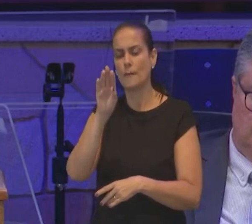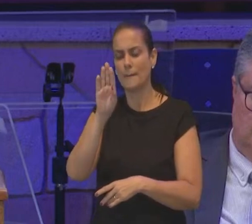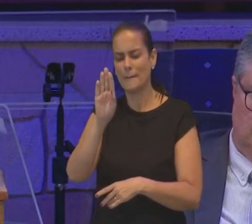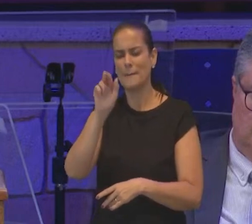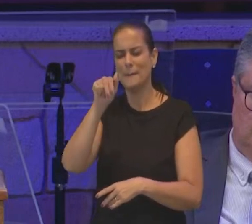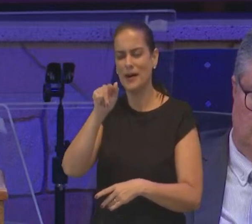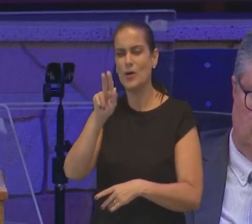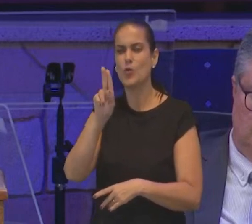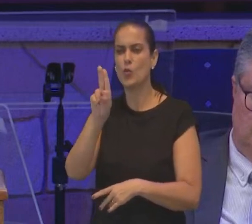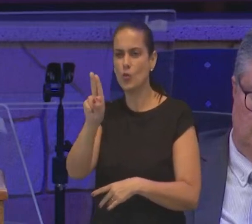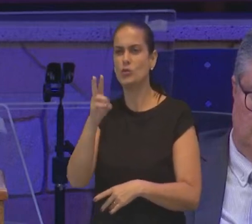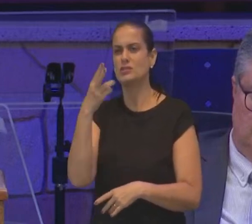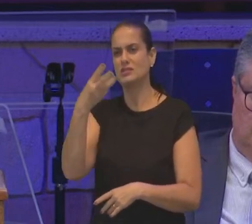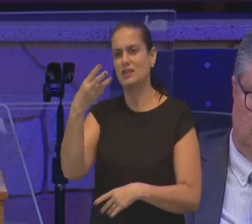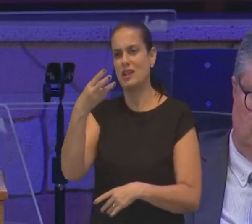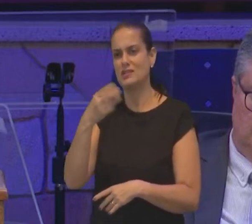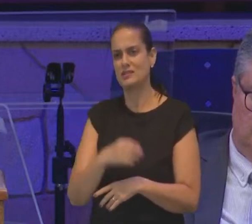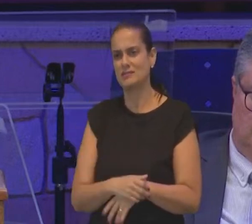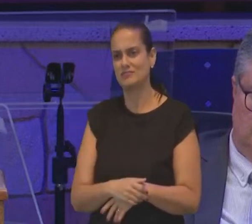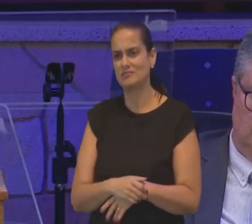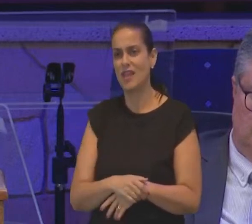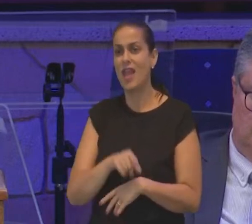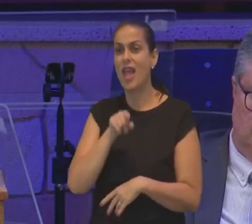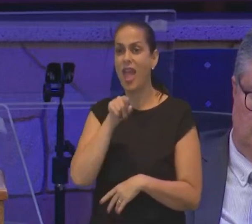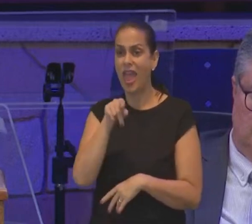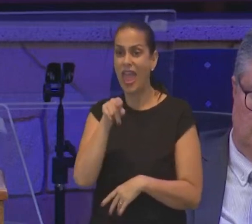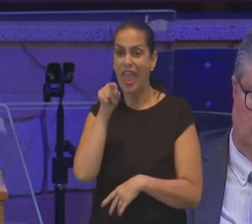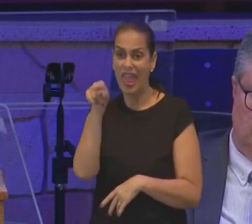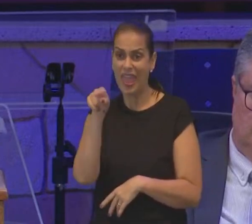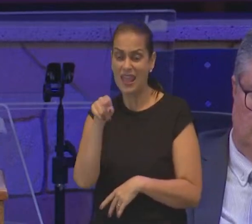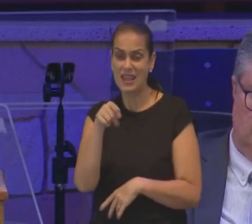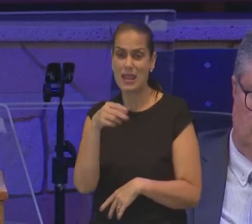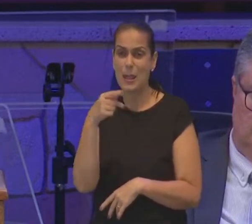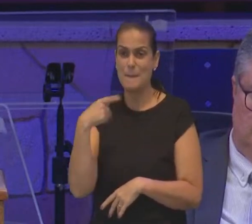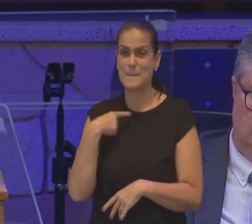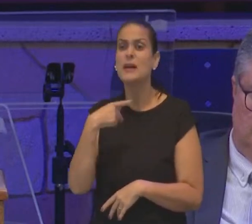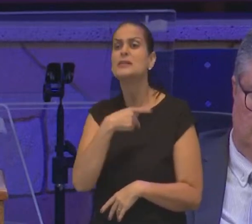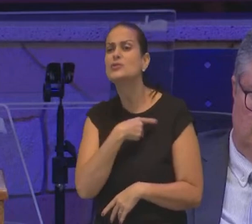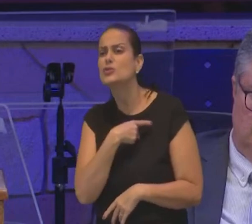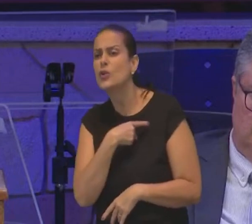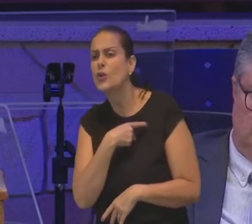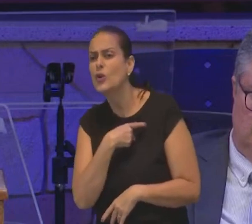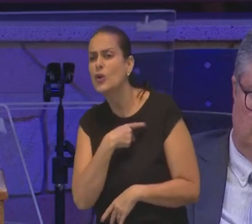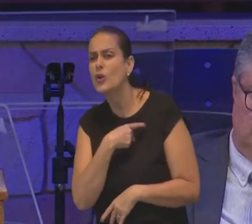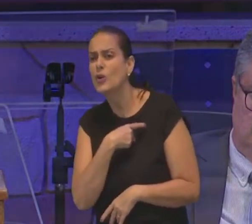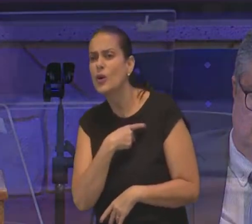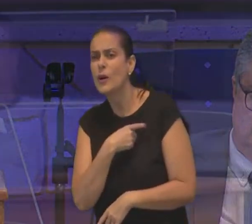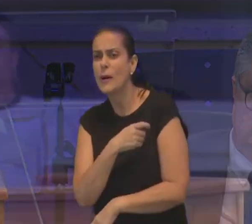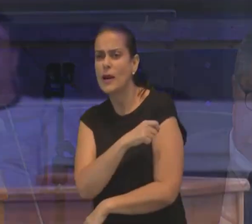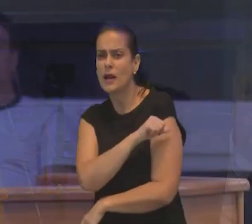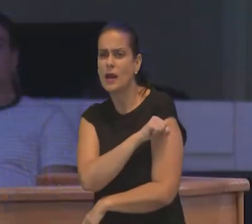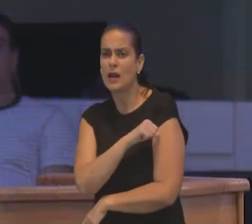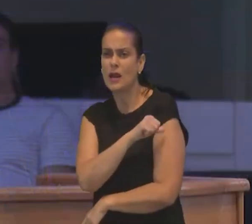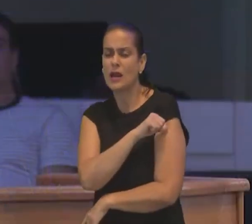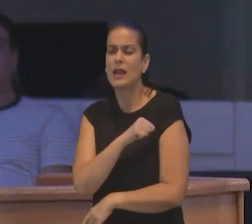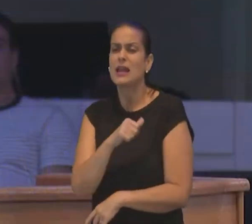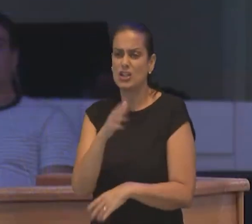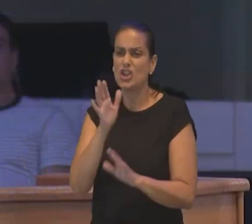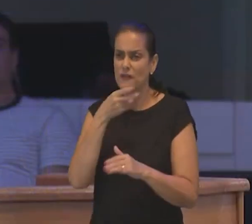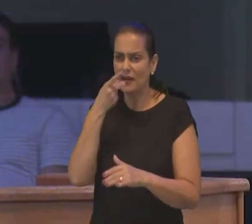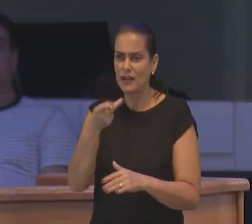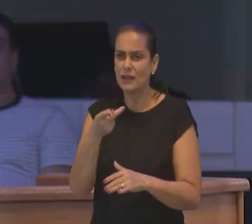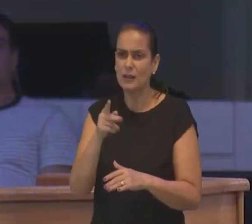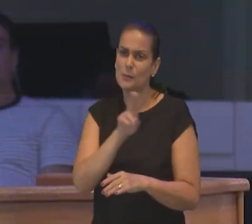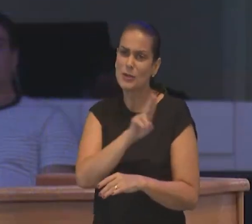Hoje ele é pastor de 2.500 pessoas. Mas para isso, meus irmãos, alguém teve que ir lá dentro do